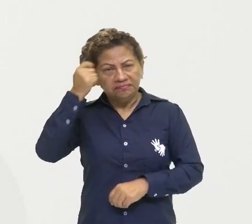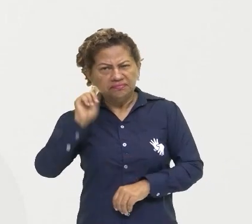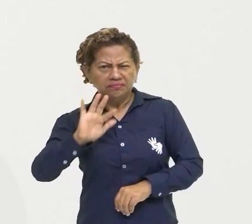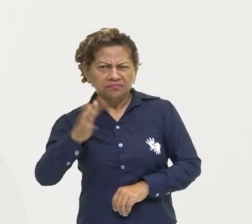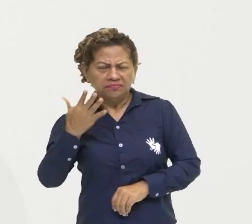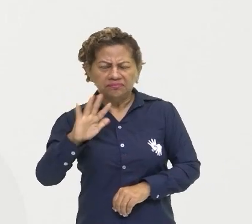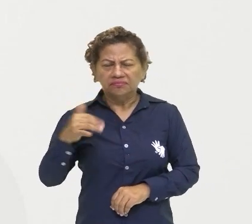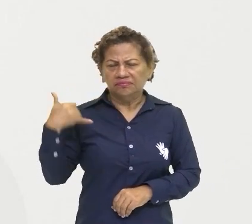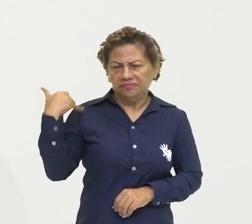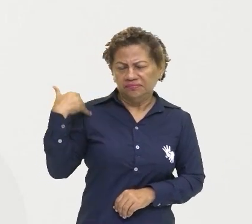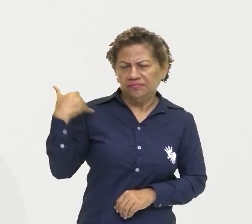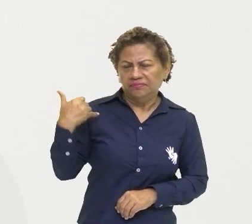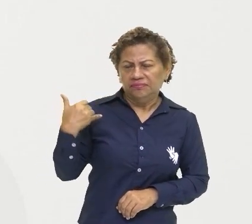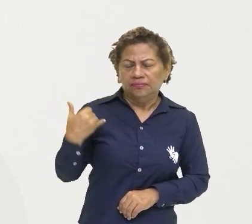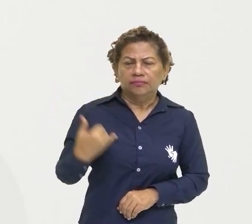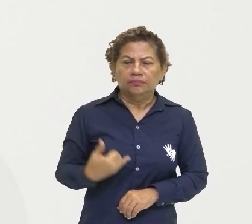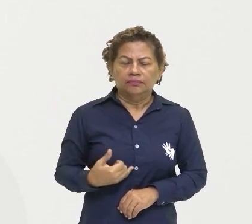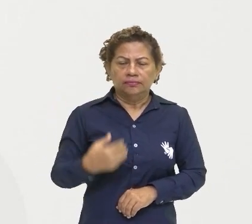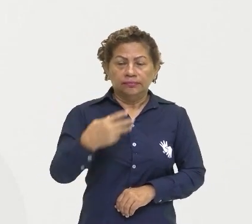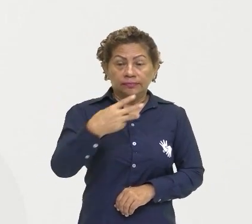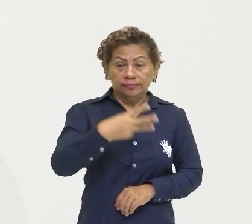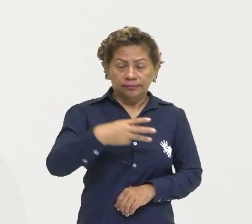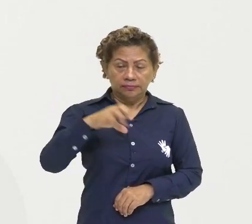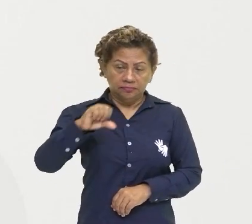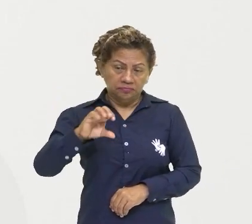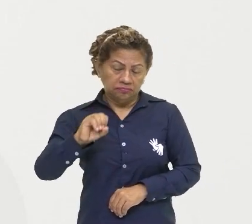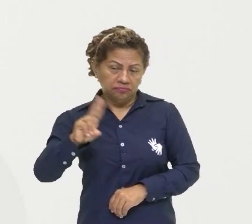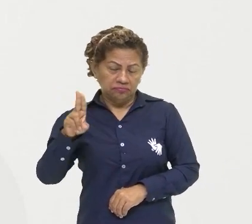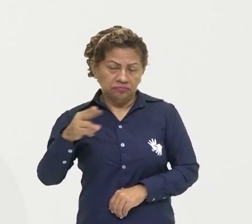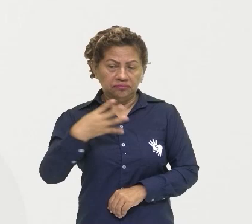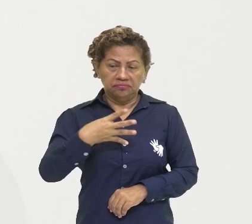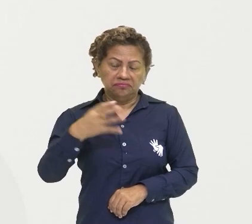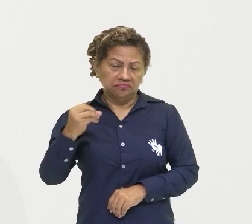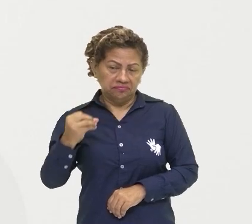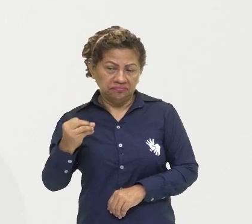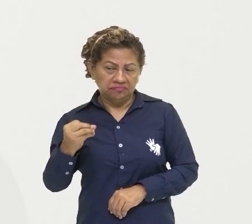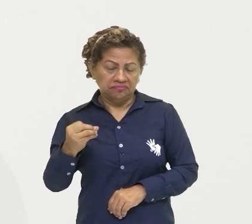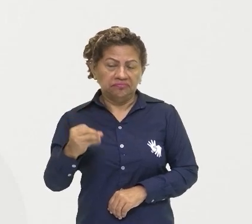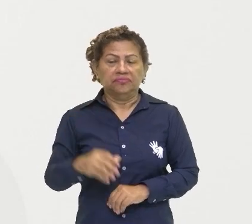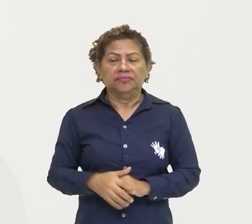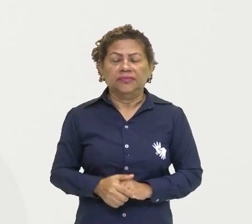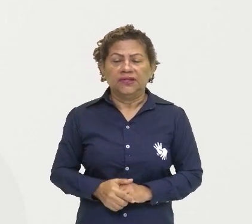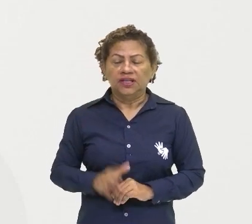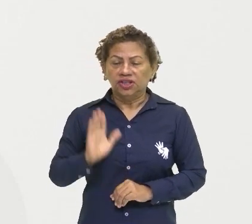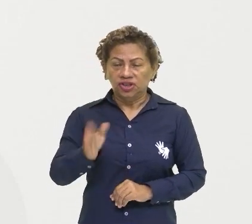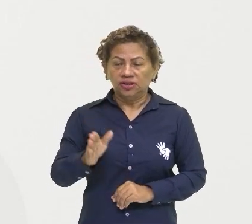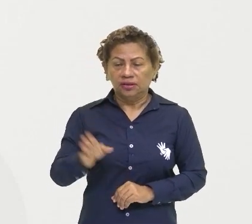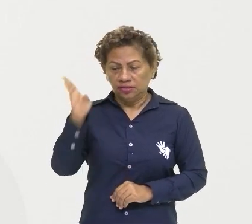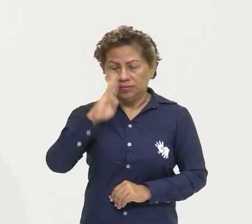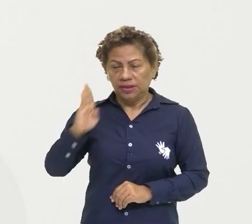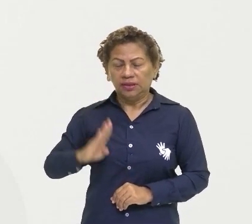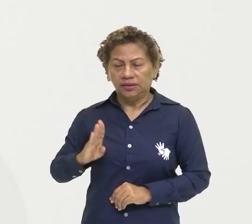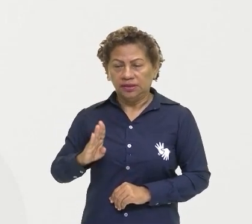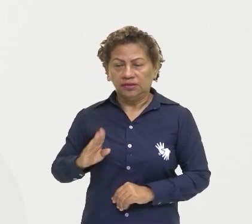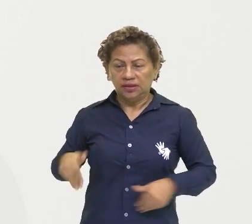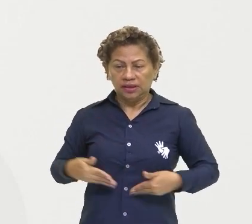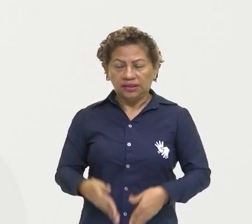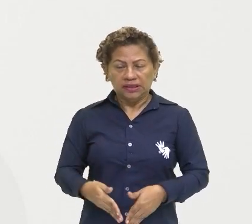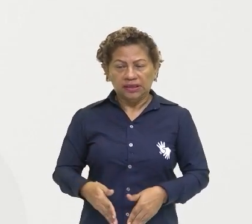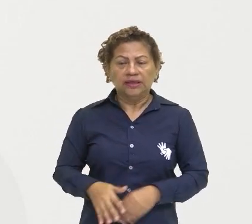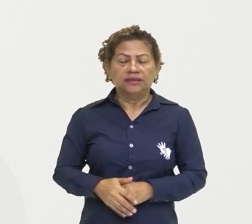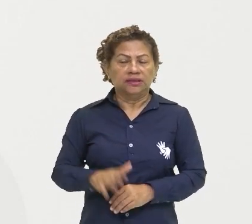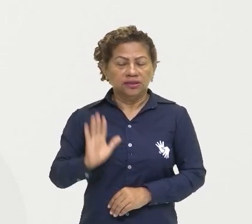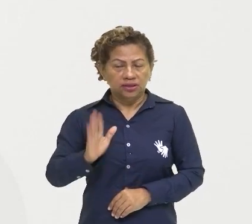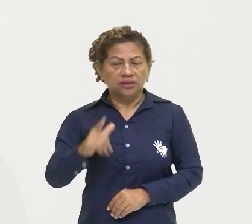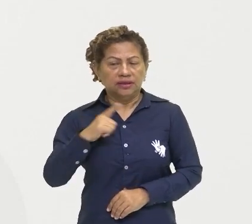40 anos, como é o caso de Serra Leoa. No Brasil, a gente já está aí na casa dos 70 anos, tá certo? Outro indicador,